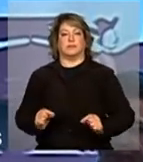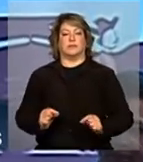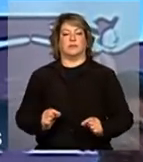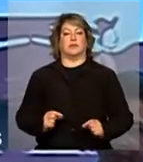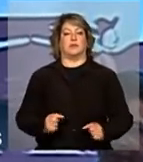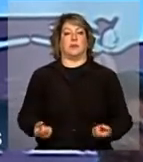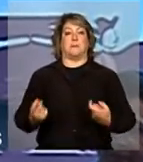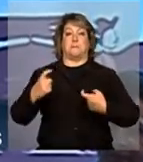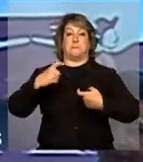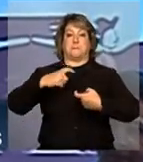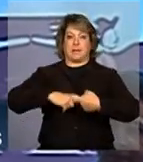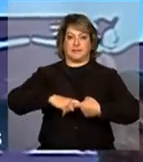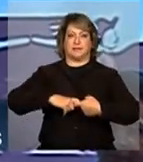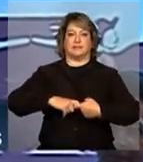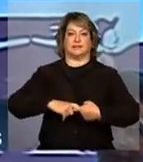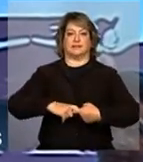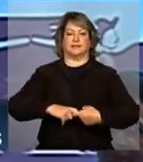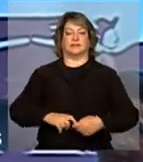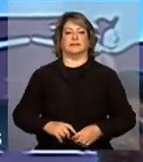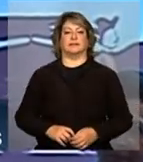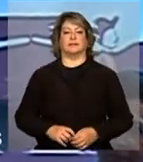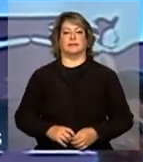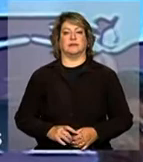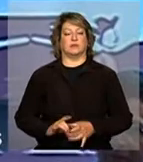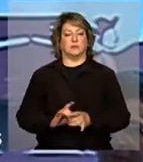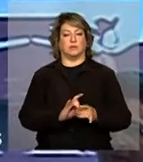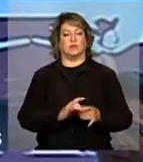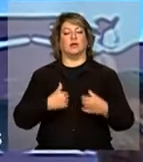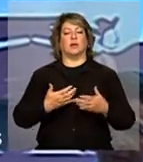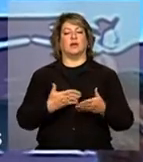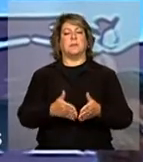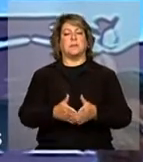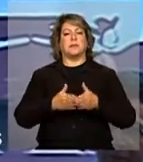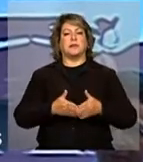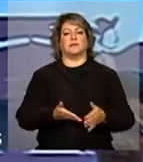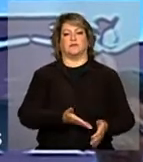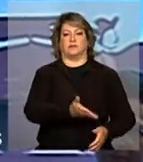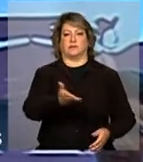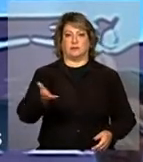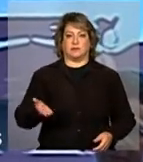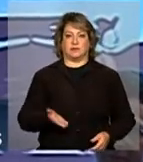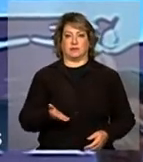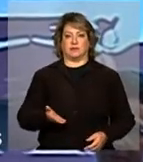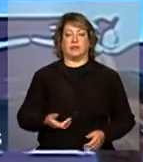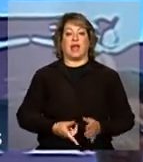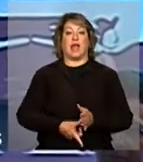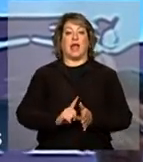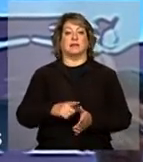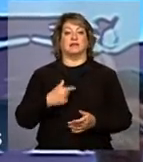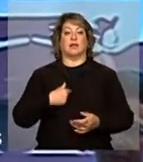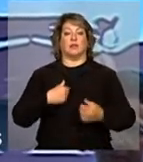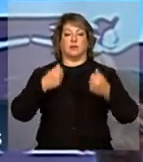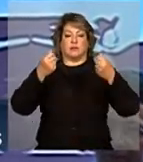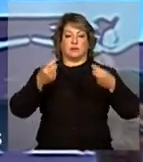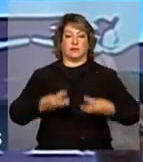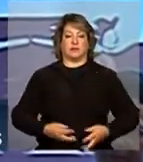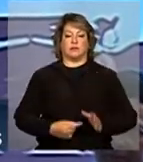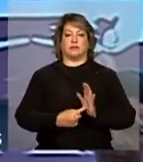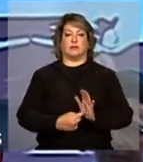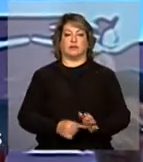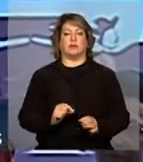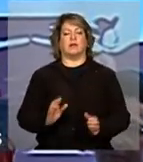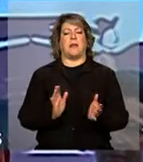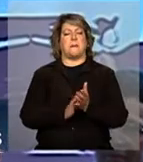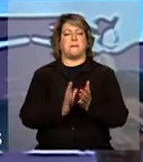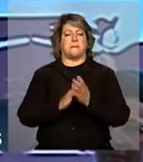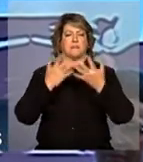numa parceria. Queria pedir para os senhores, antes de eu apresentar, uma salva